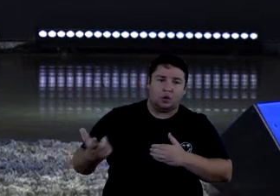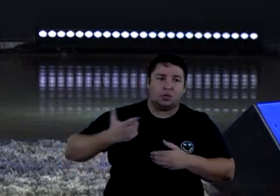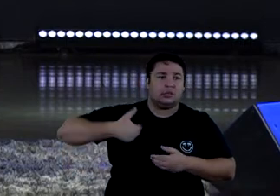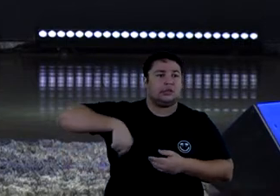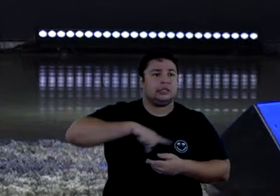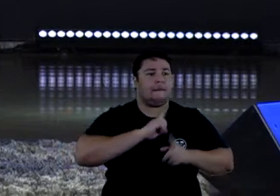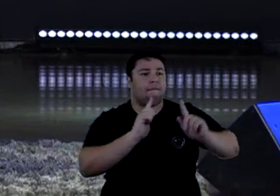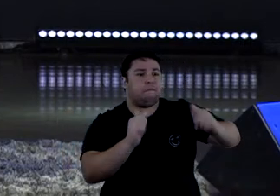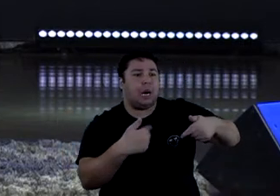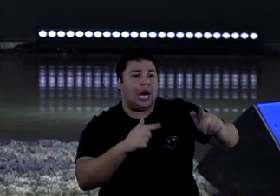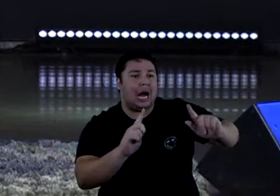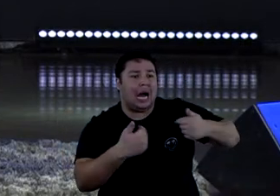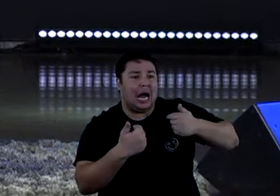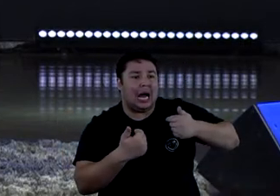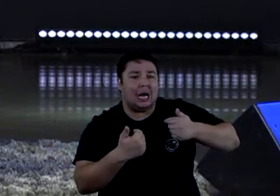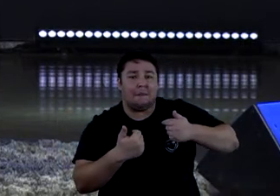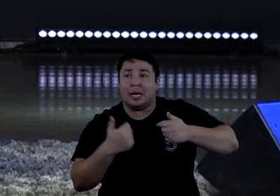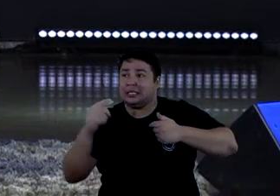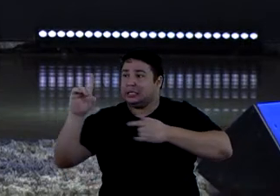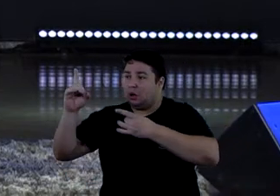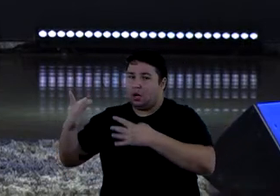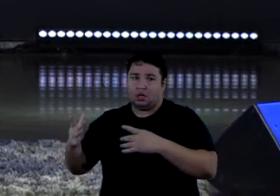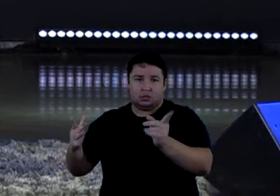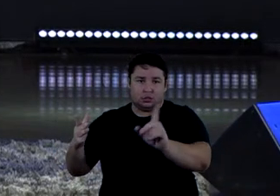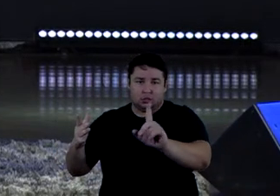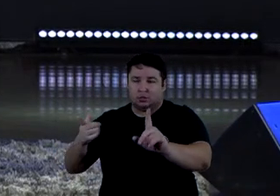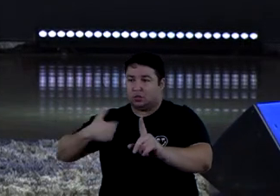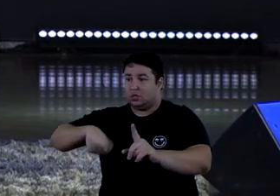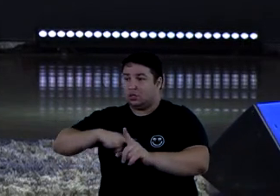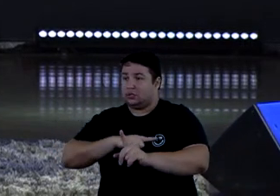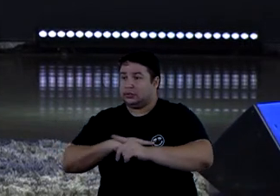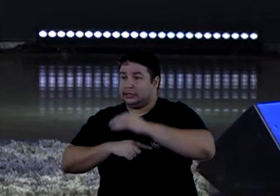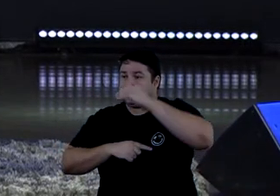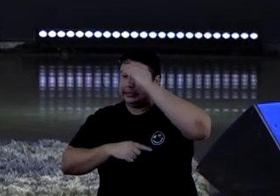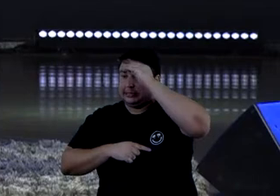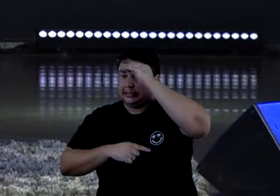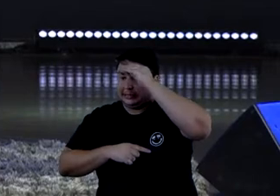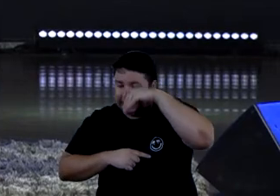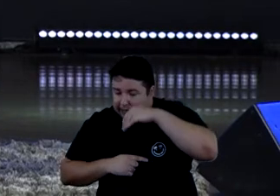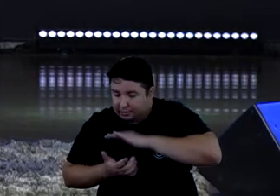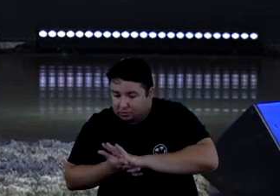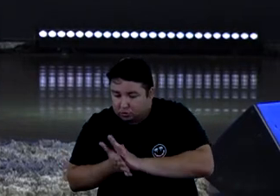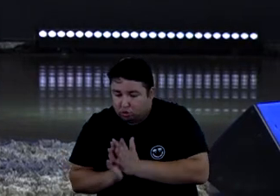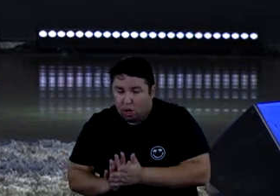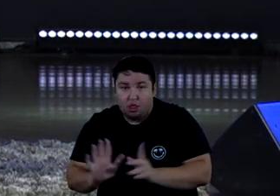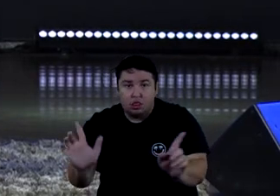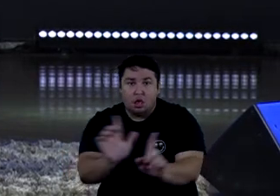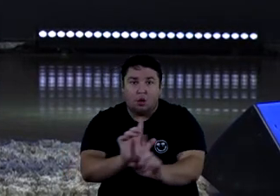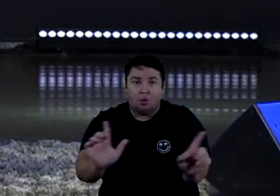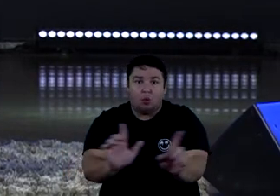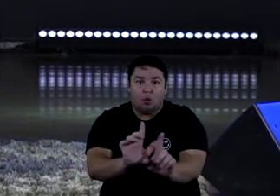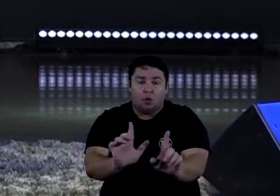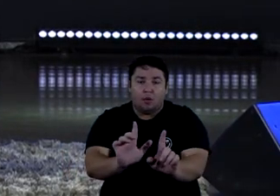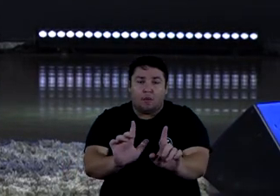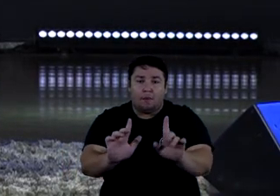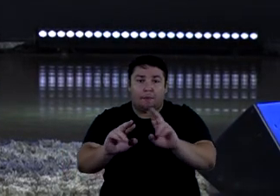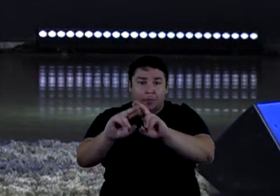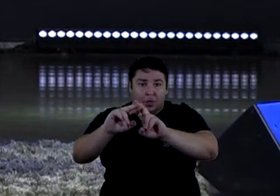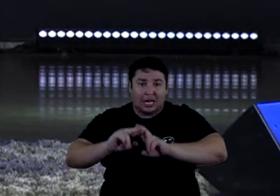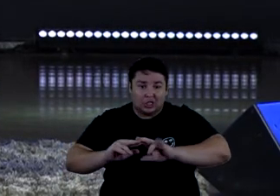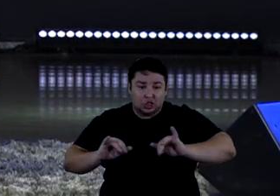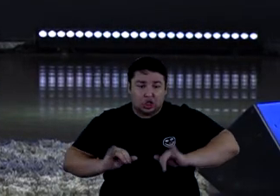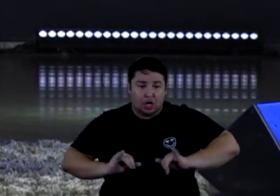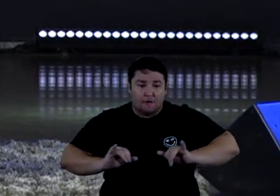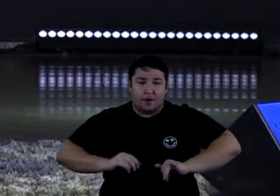Somos perseguidos, mas não abandonados. Somos abatidos, mas não destruídos. Pelo sofrimento,